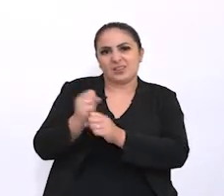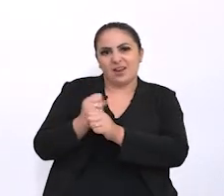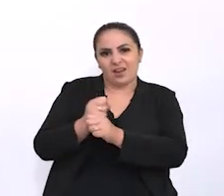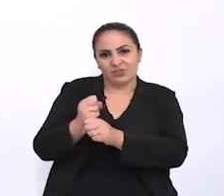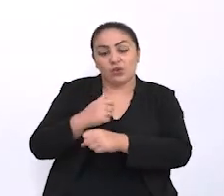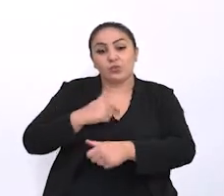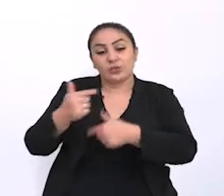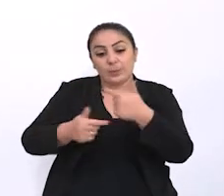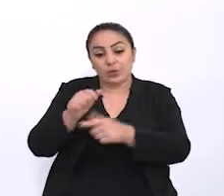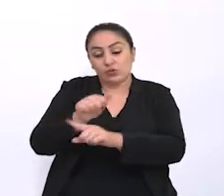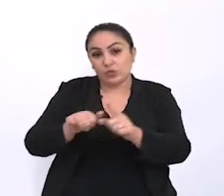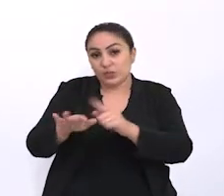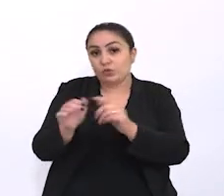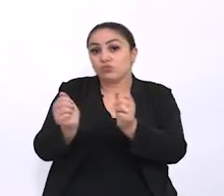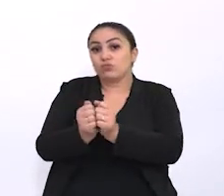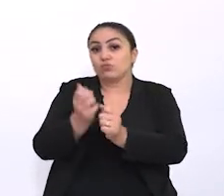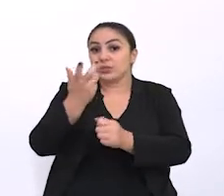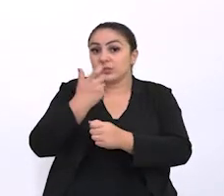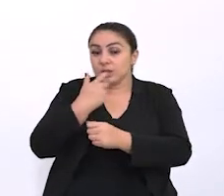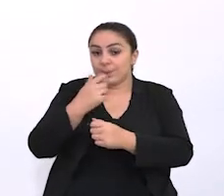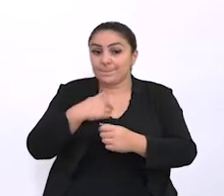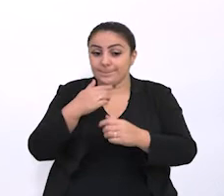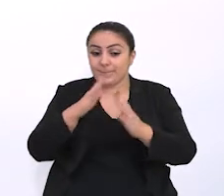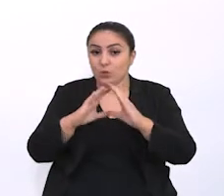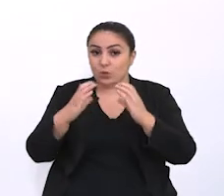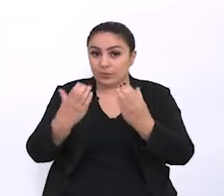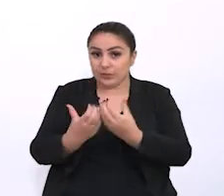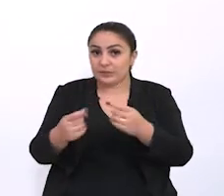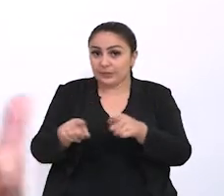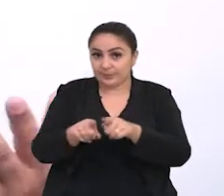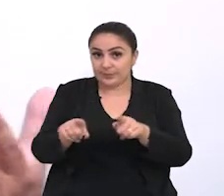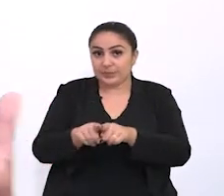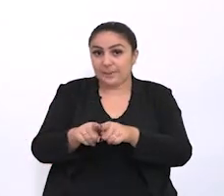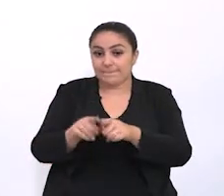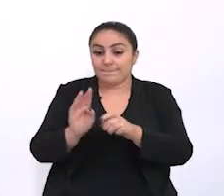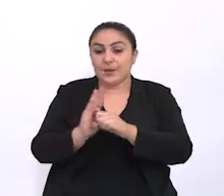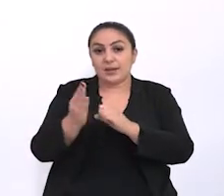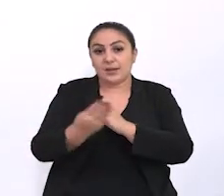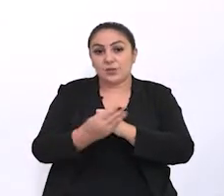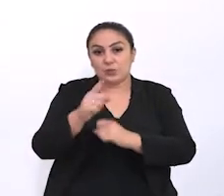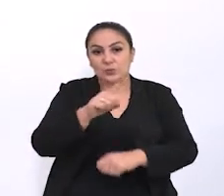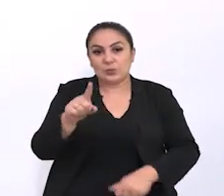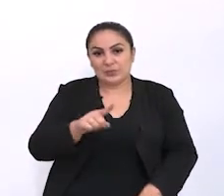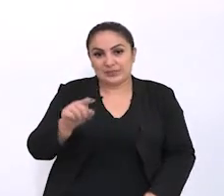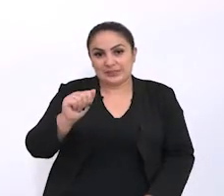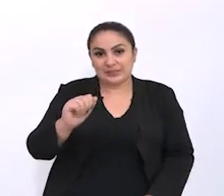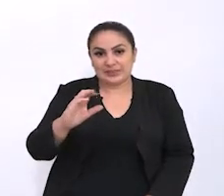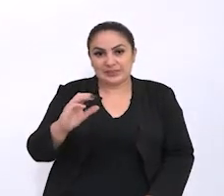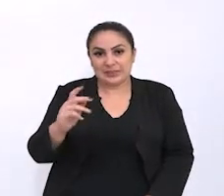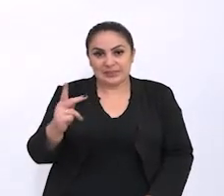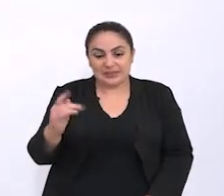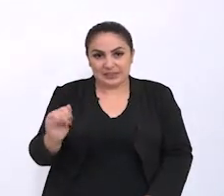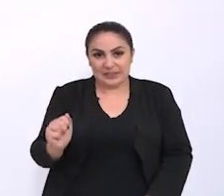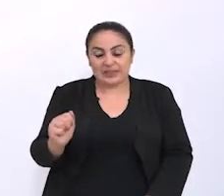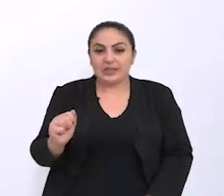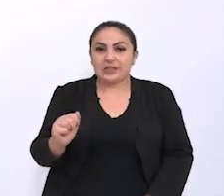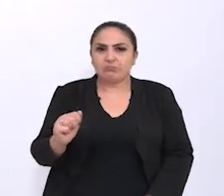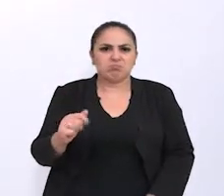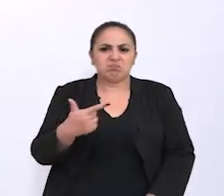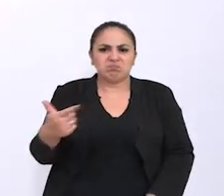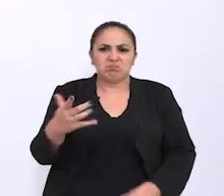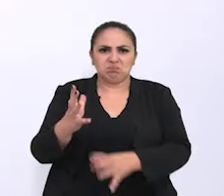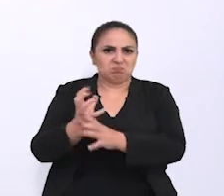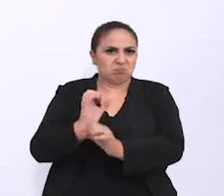anos eu tenho um trabalho social com criança em minha comunidade, né, nossa comunidade, bairro José Alexandre Isaac. É um trabalho social sem